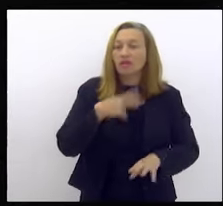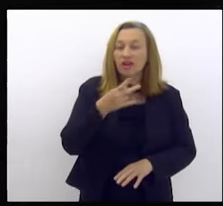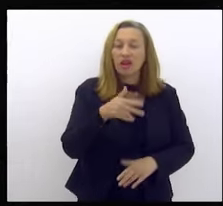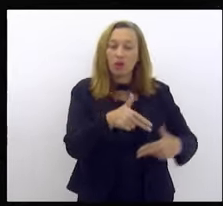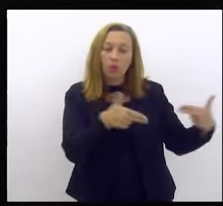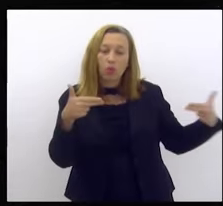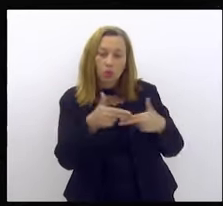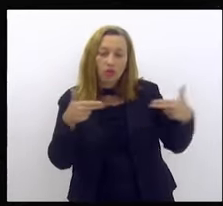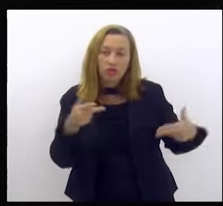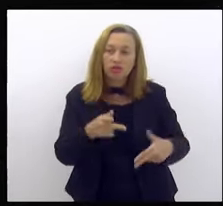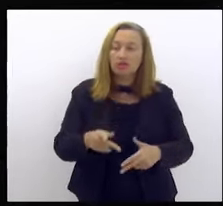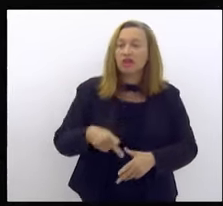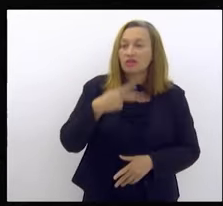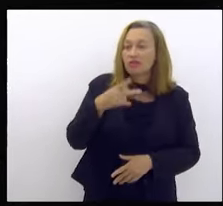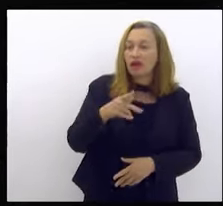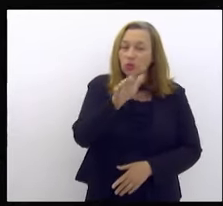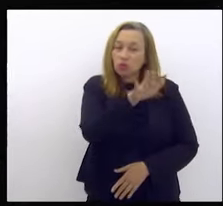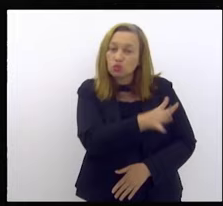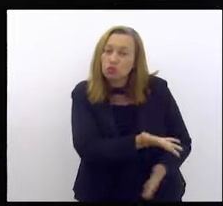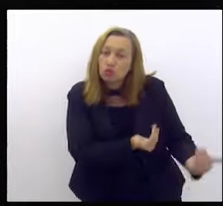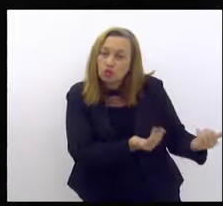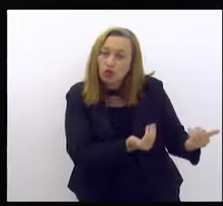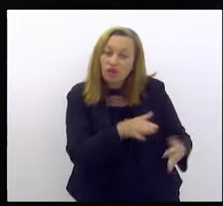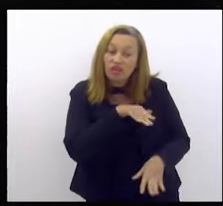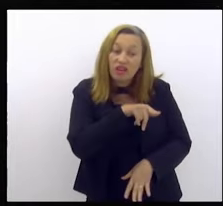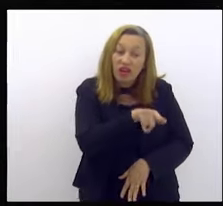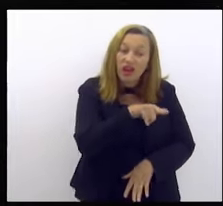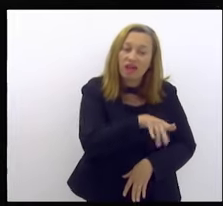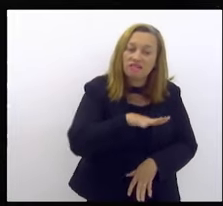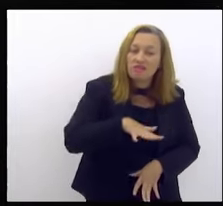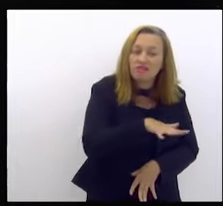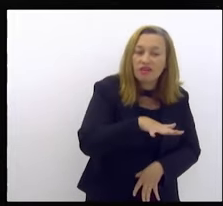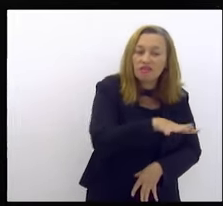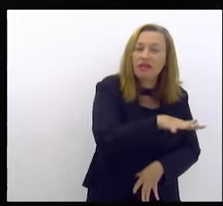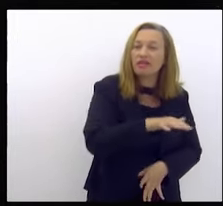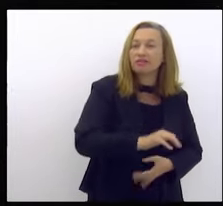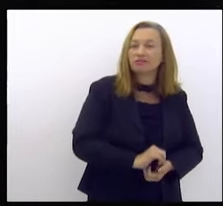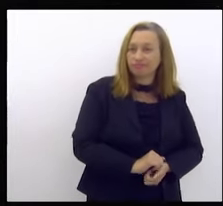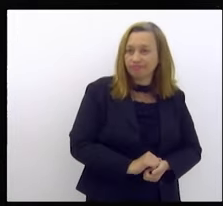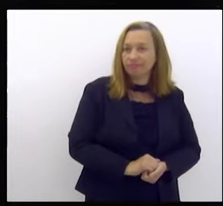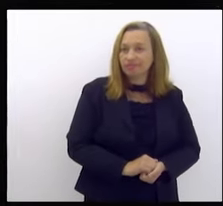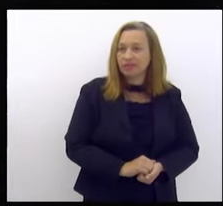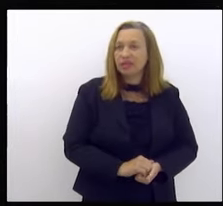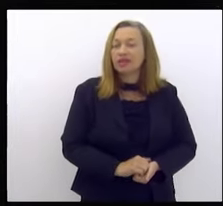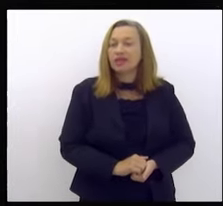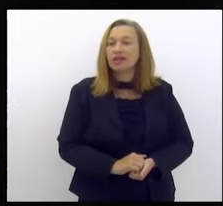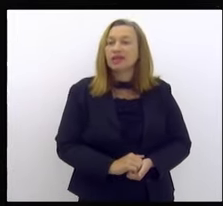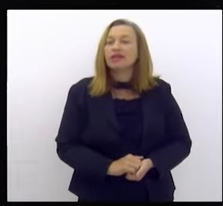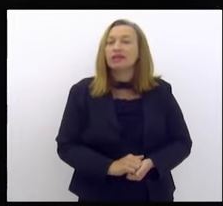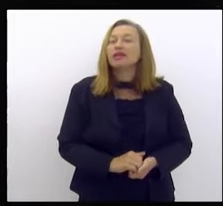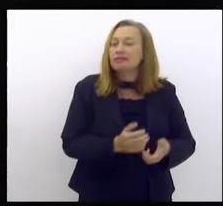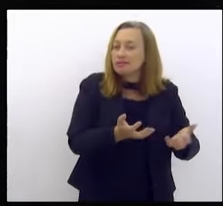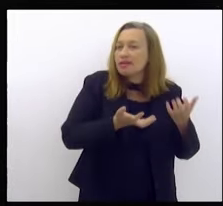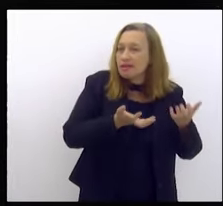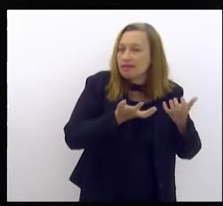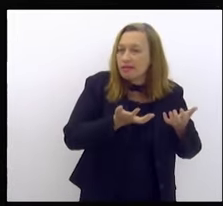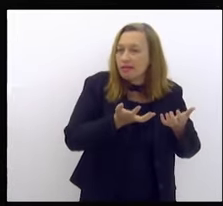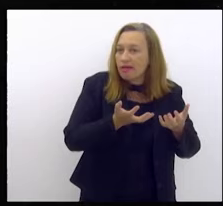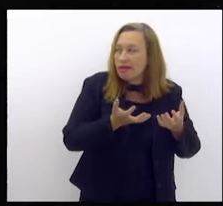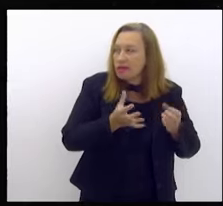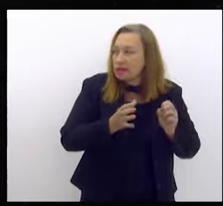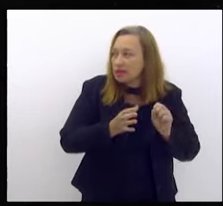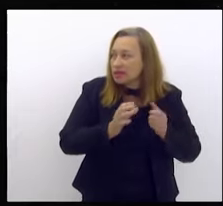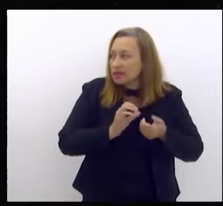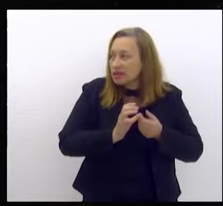hip-hop fala sobre aquele jovem que está lá no beco, que está na viela da favela e que está querendo alguma coisa para se agarrar,